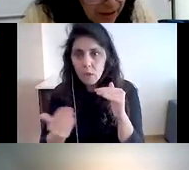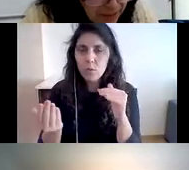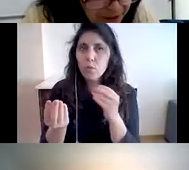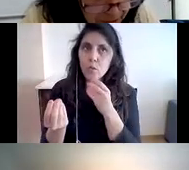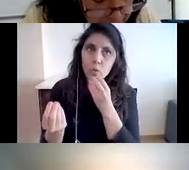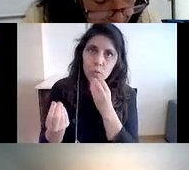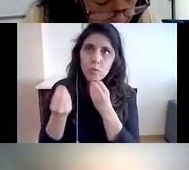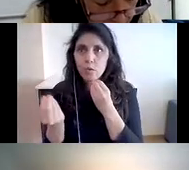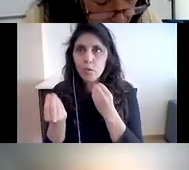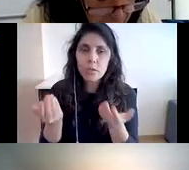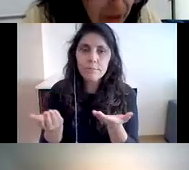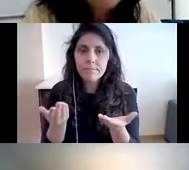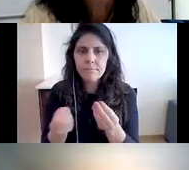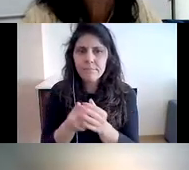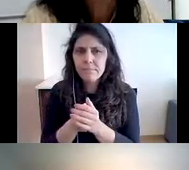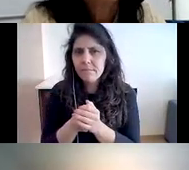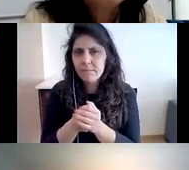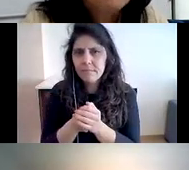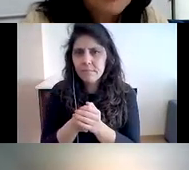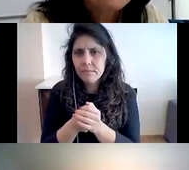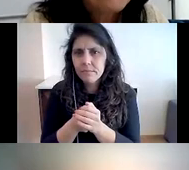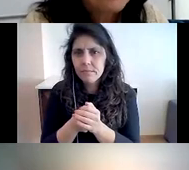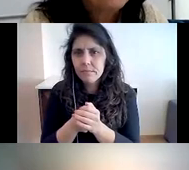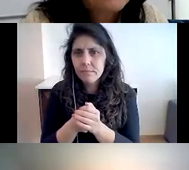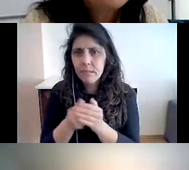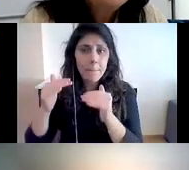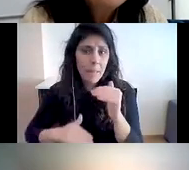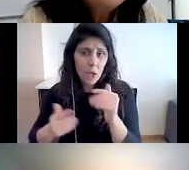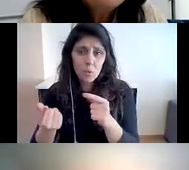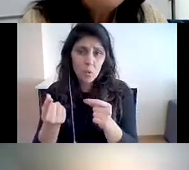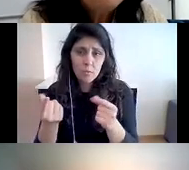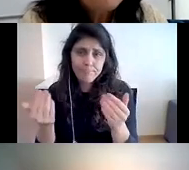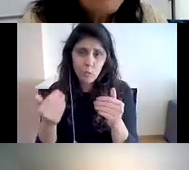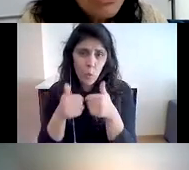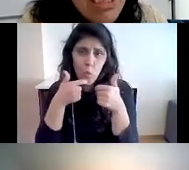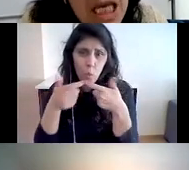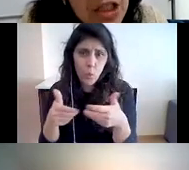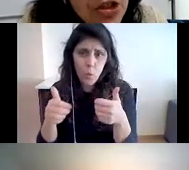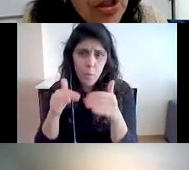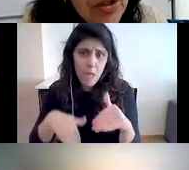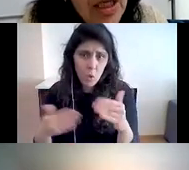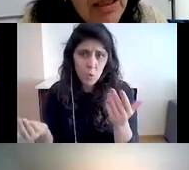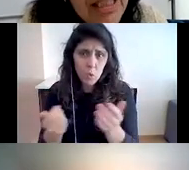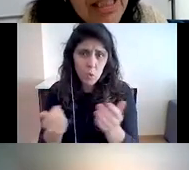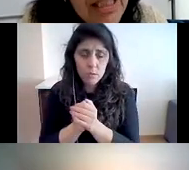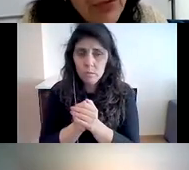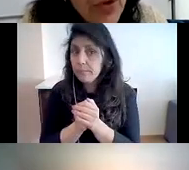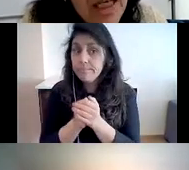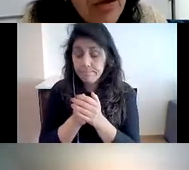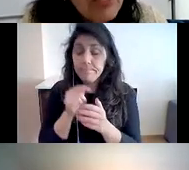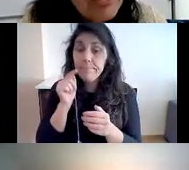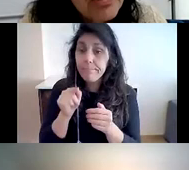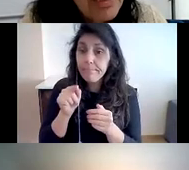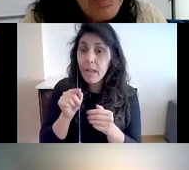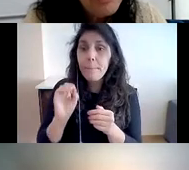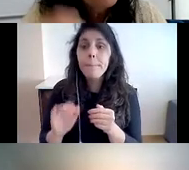menos estão presentes e com menos podem contar. E esta primeira